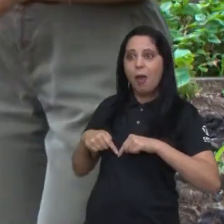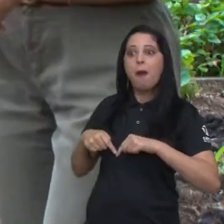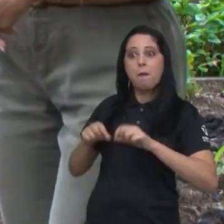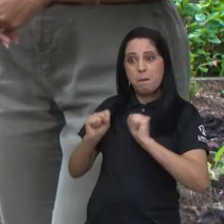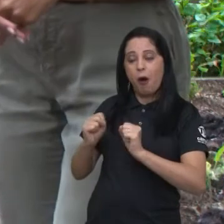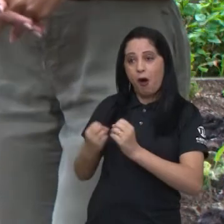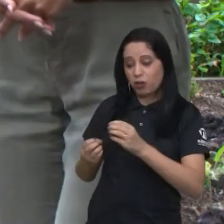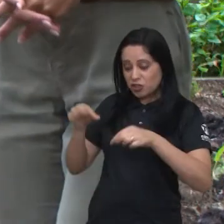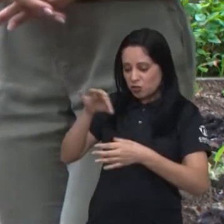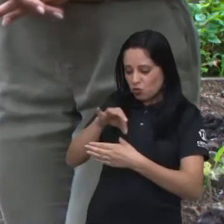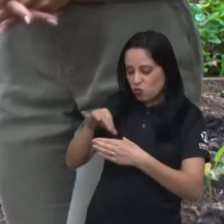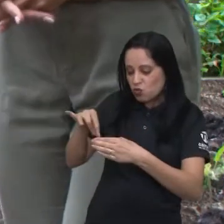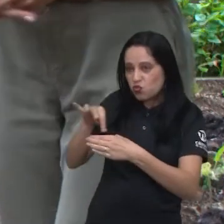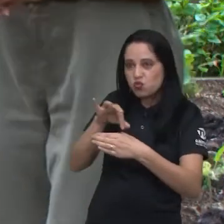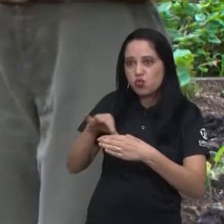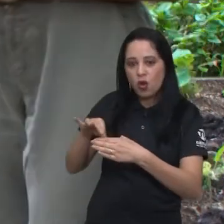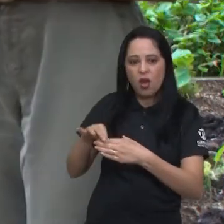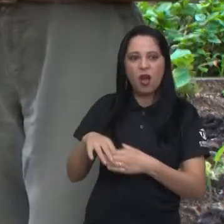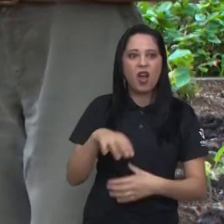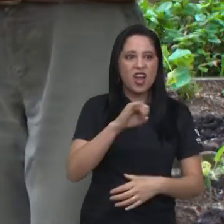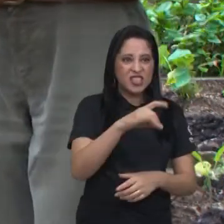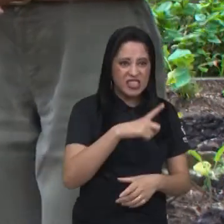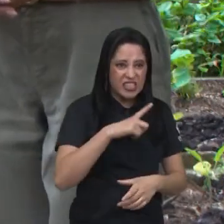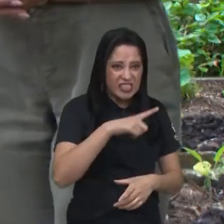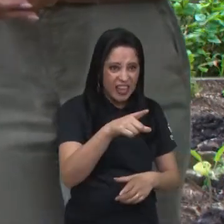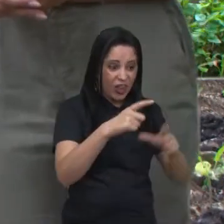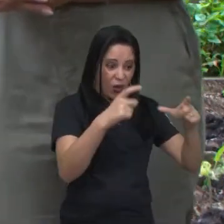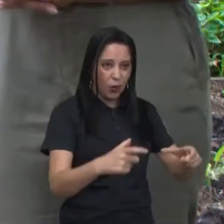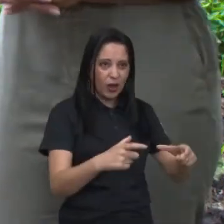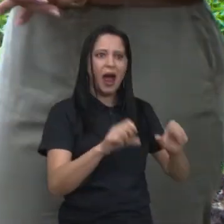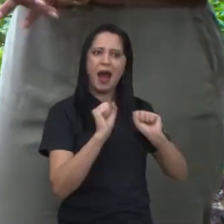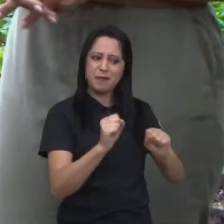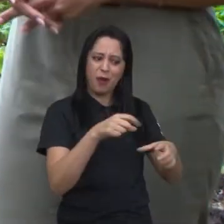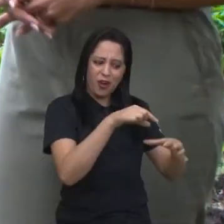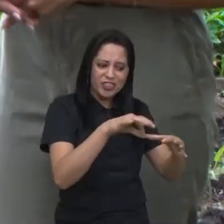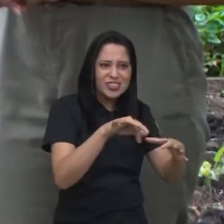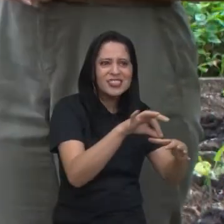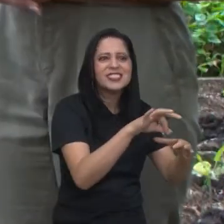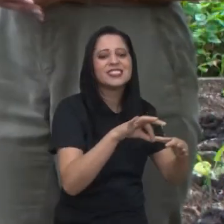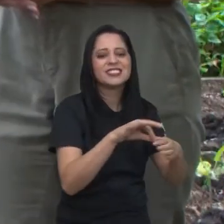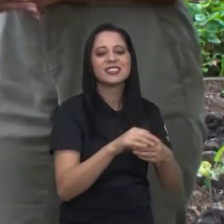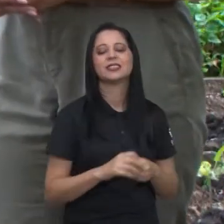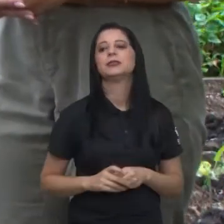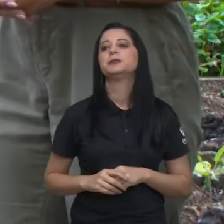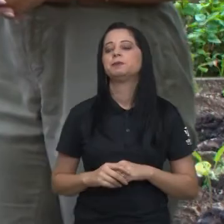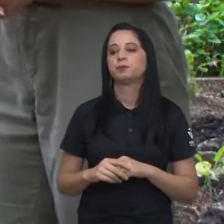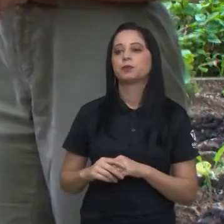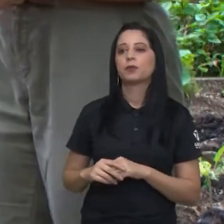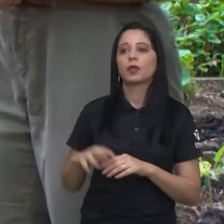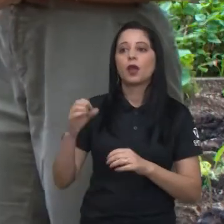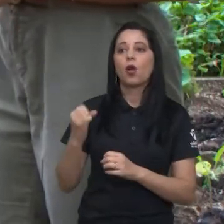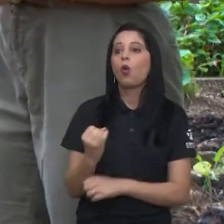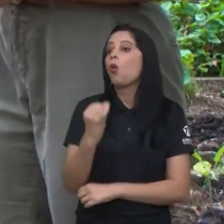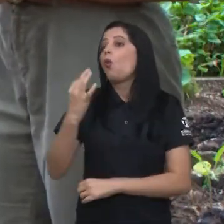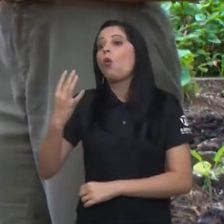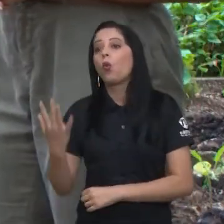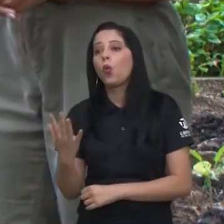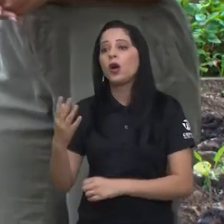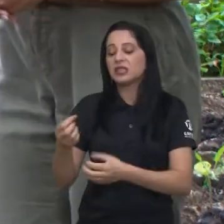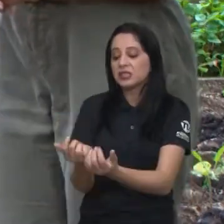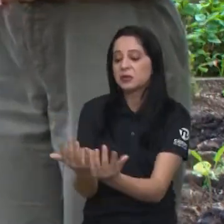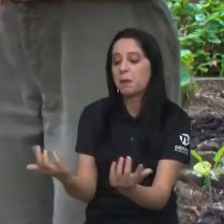quem está assistindo a gente tem uma horta aí, já separa um espacinho para punk. Isso. Beatriz, e quais são as espécies mais comuns, as